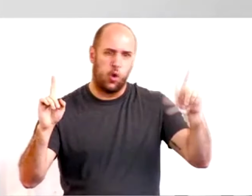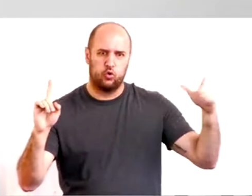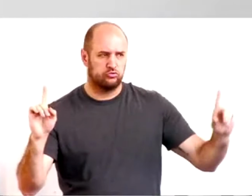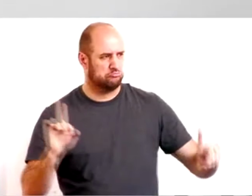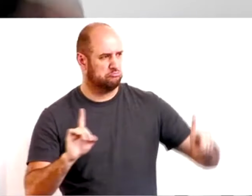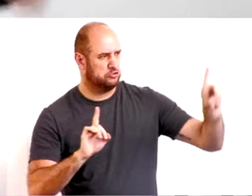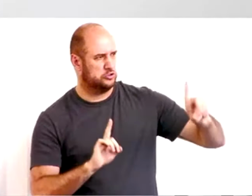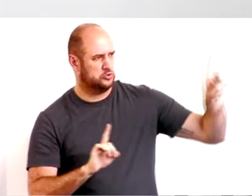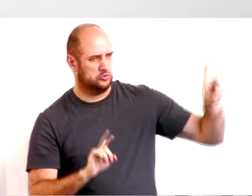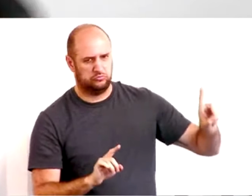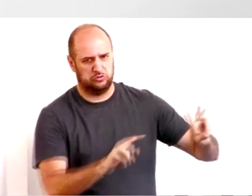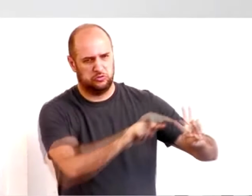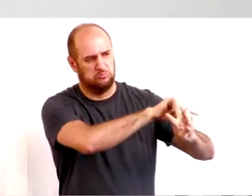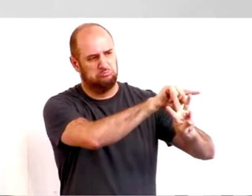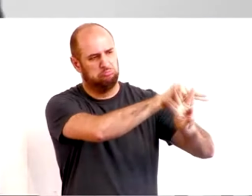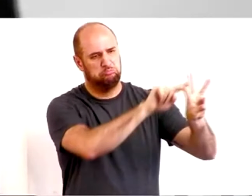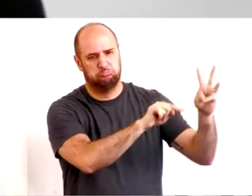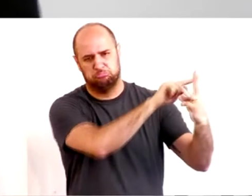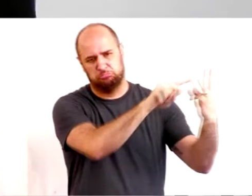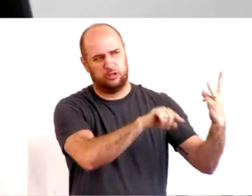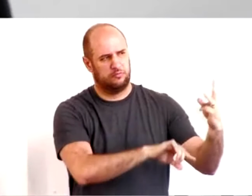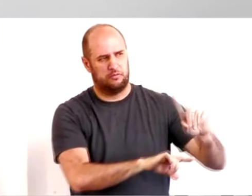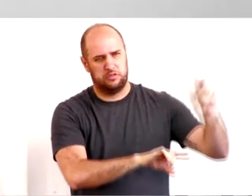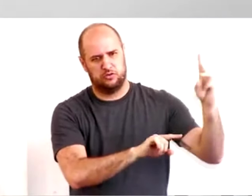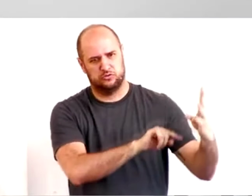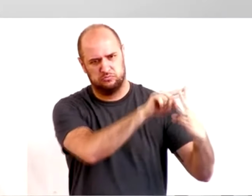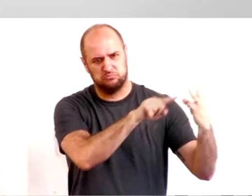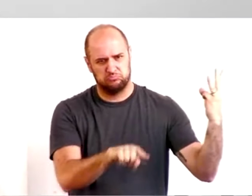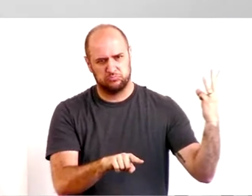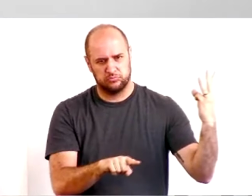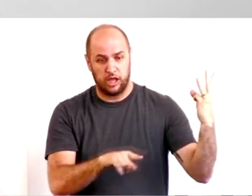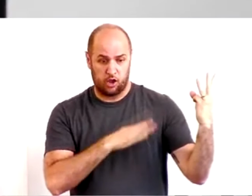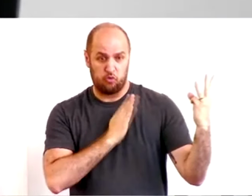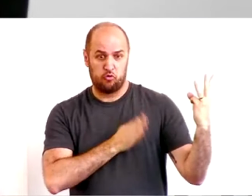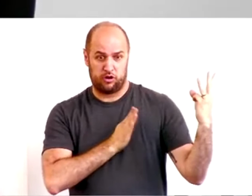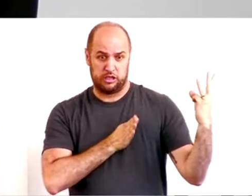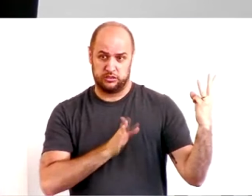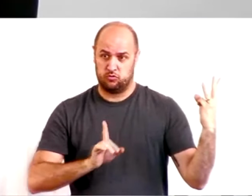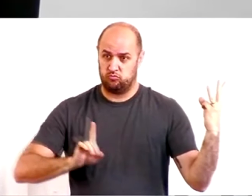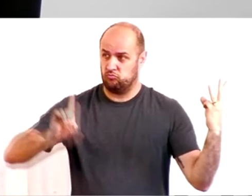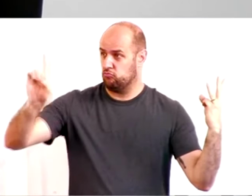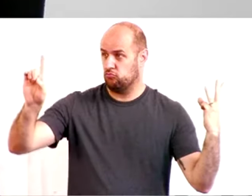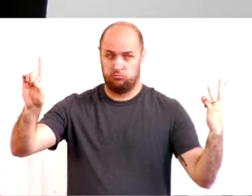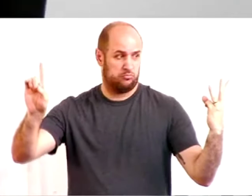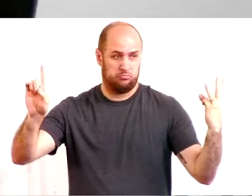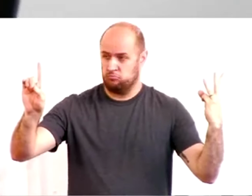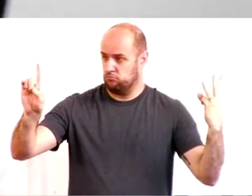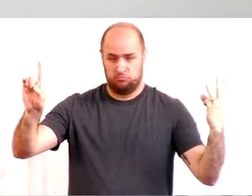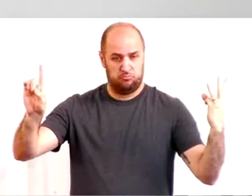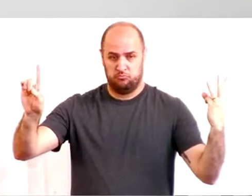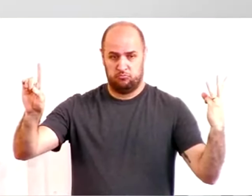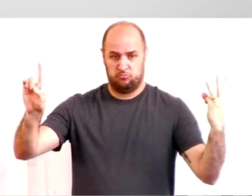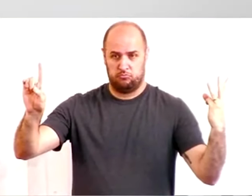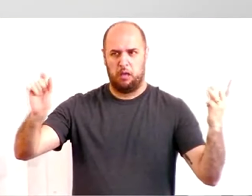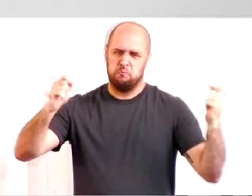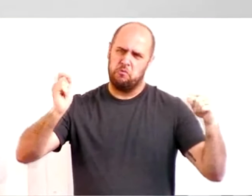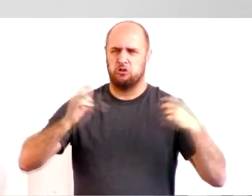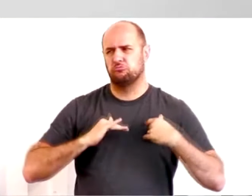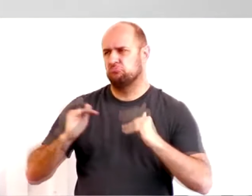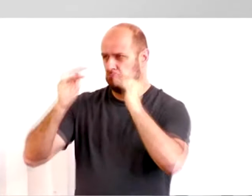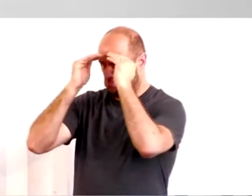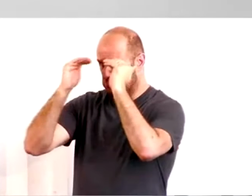verdadeiros, por exemplo, 2 ou 3 deuses, aí o nosso coração poderia ser leal a cada um deles. Então